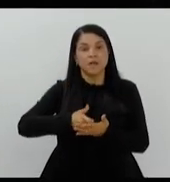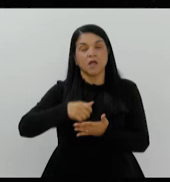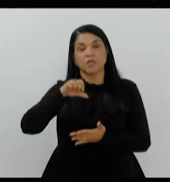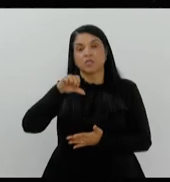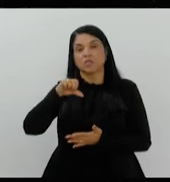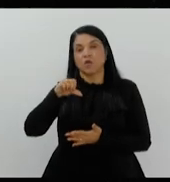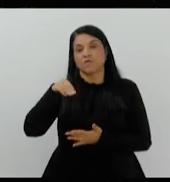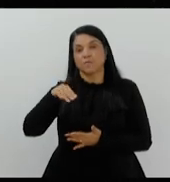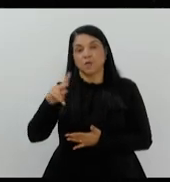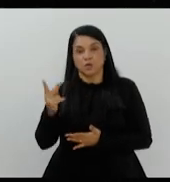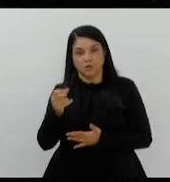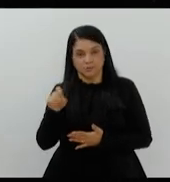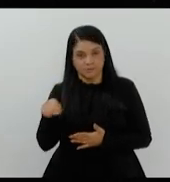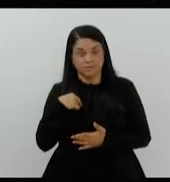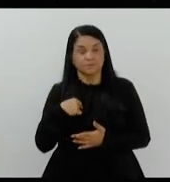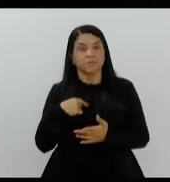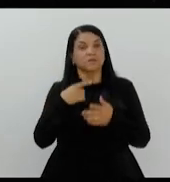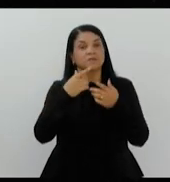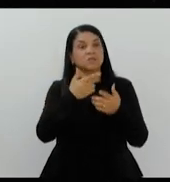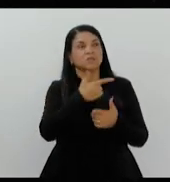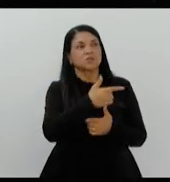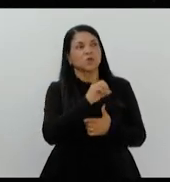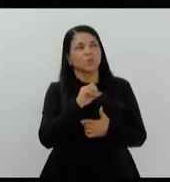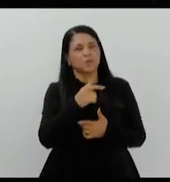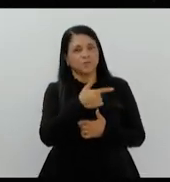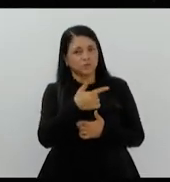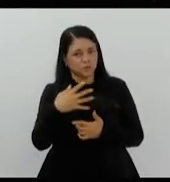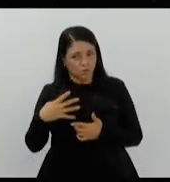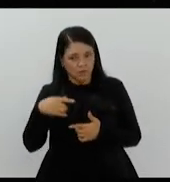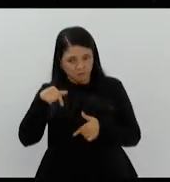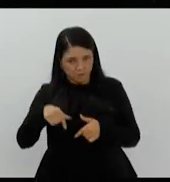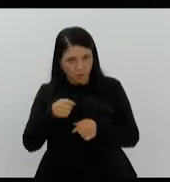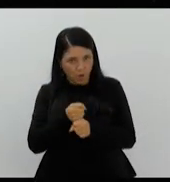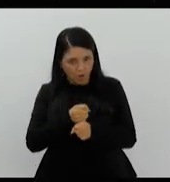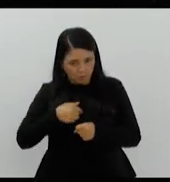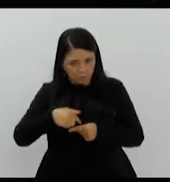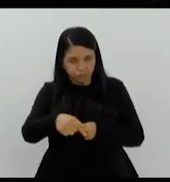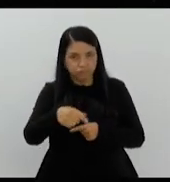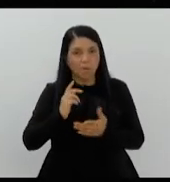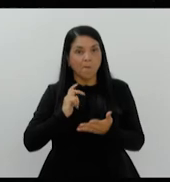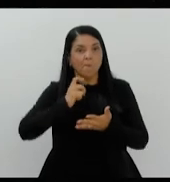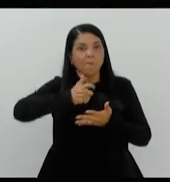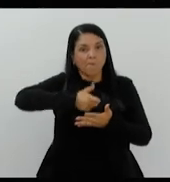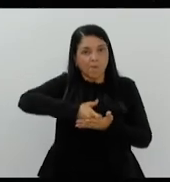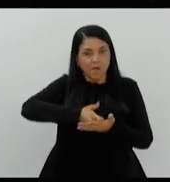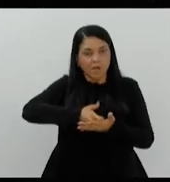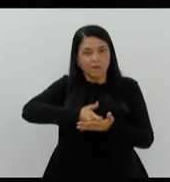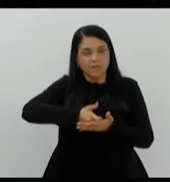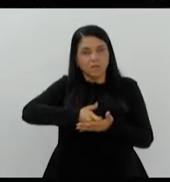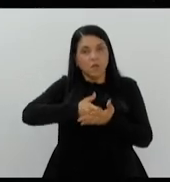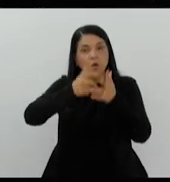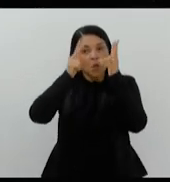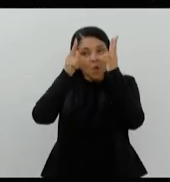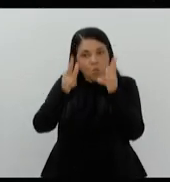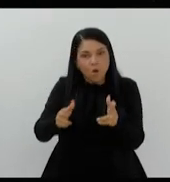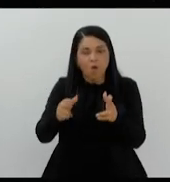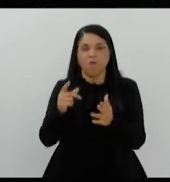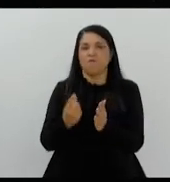em 2024, ano que nós estamos, pagaria-se o mesmo